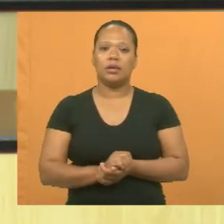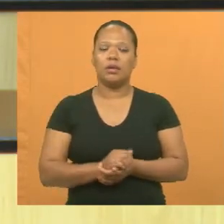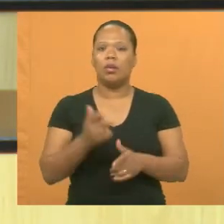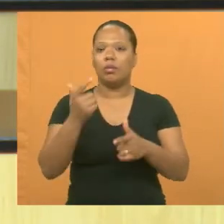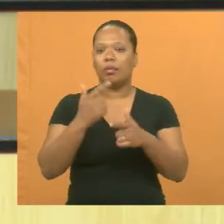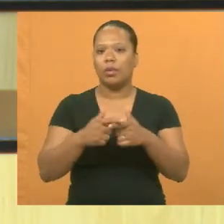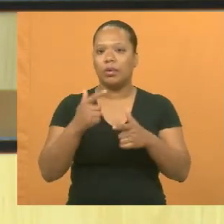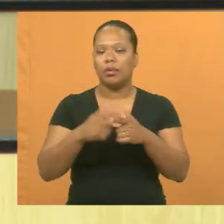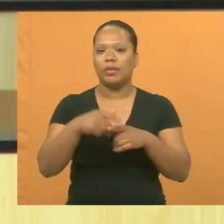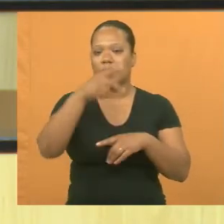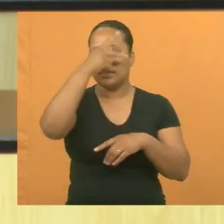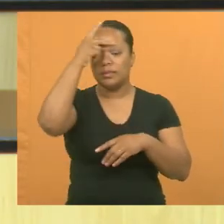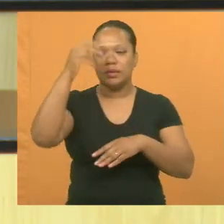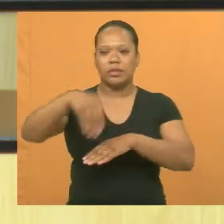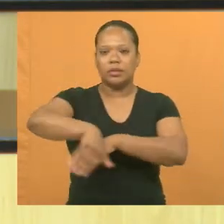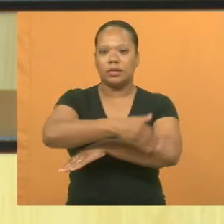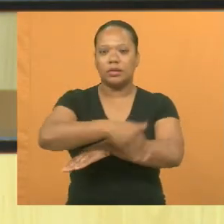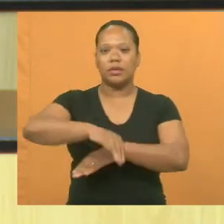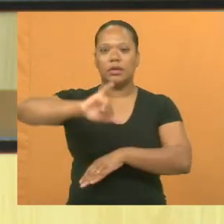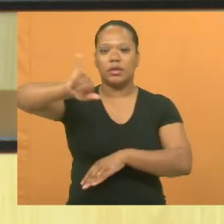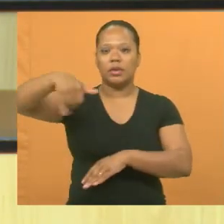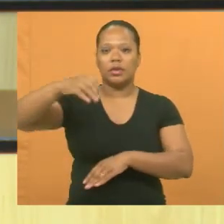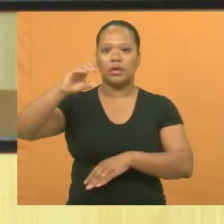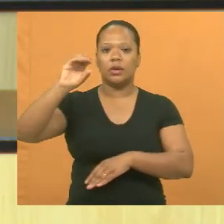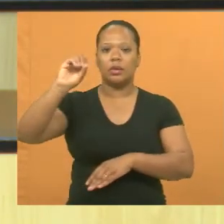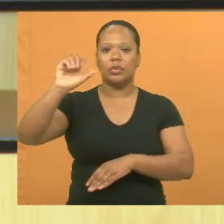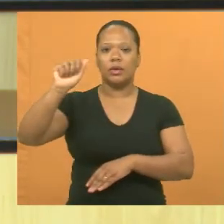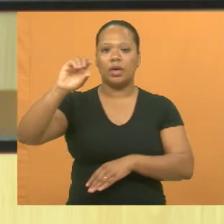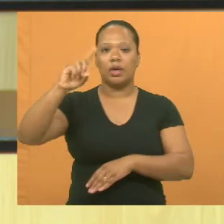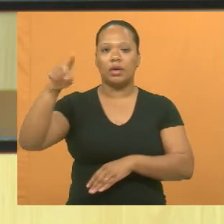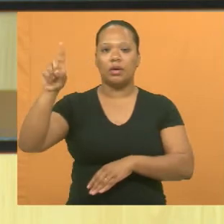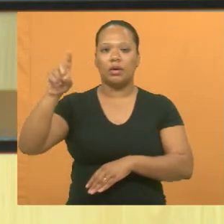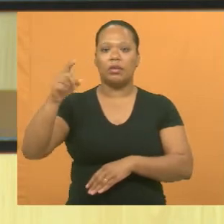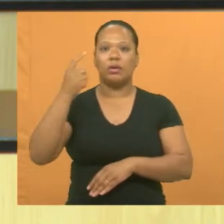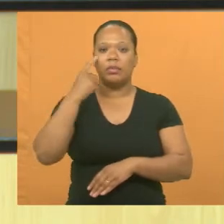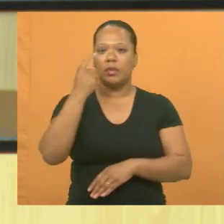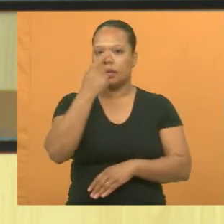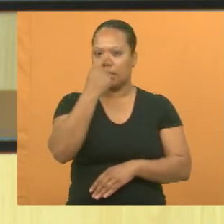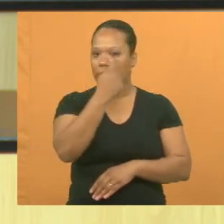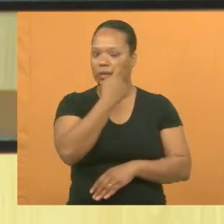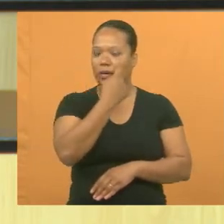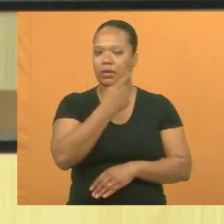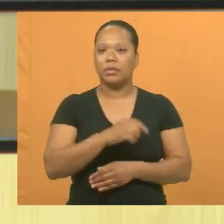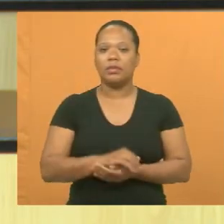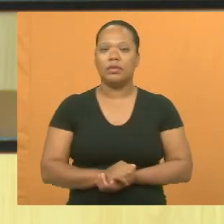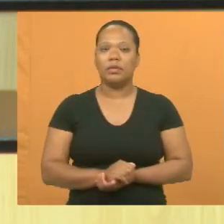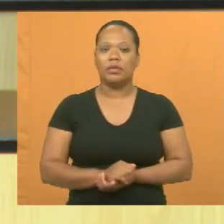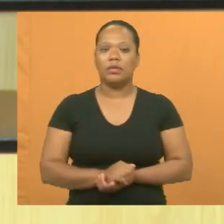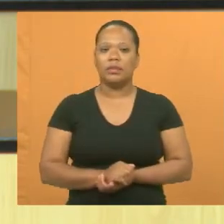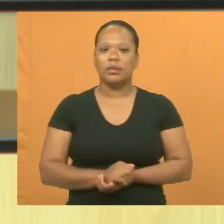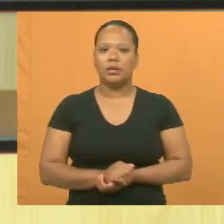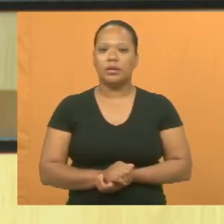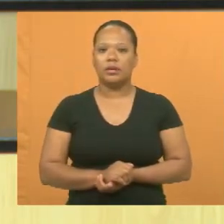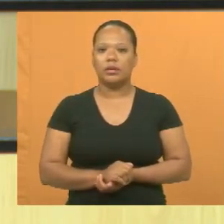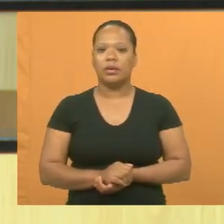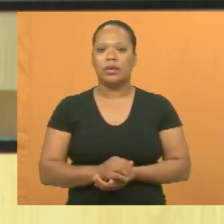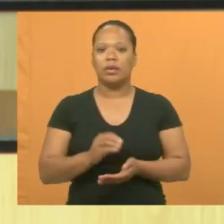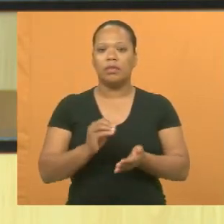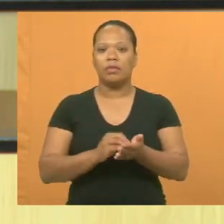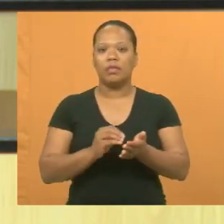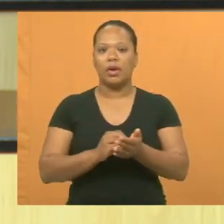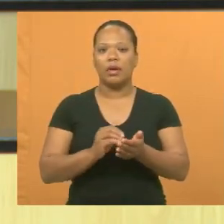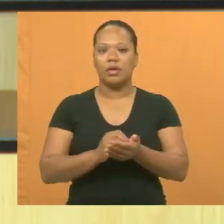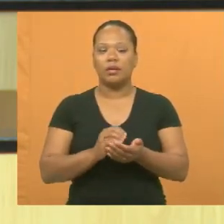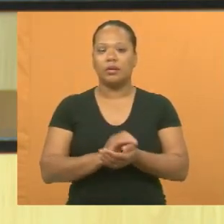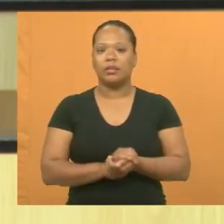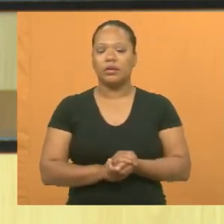enfrentado por moradores da rua João Freire de Menezes, no Parque Meia Lua, neste município, referente à falta de conexão com a rede